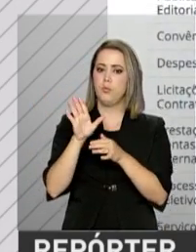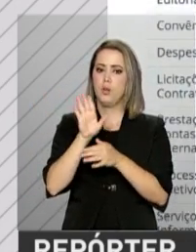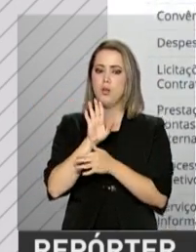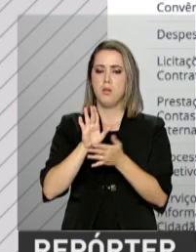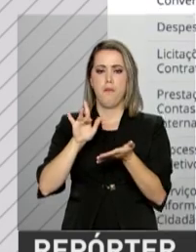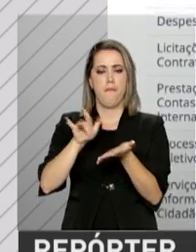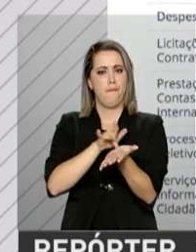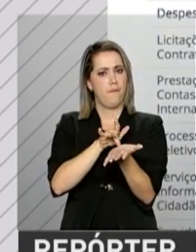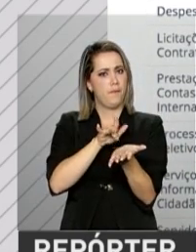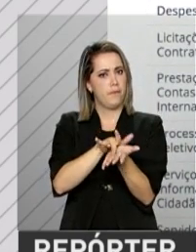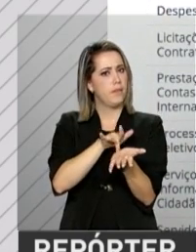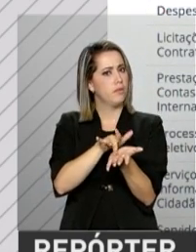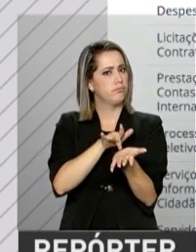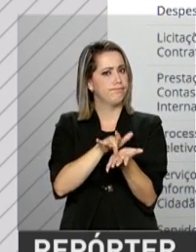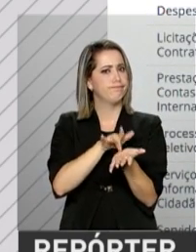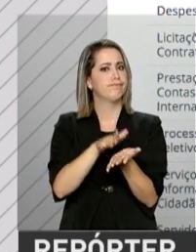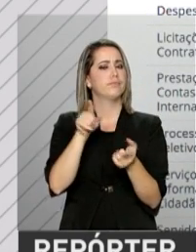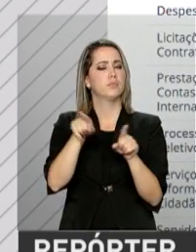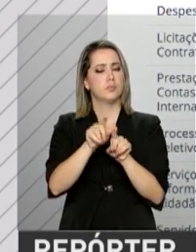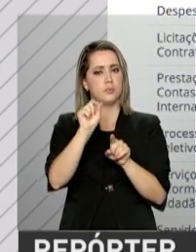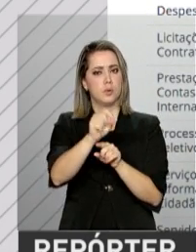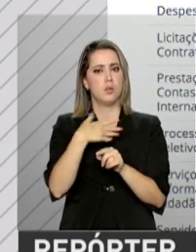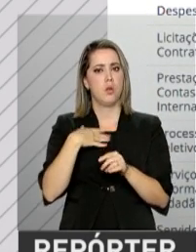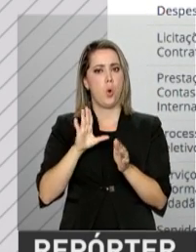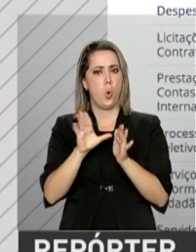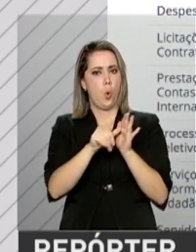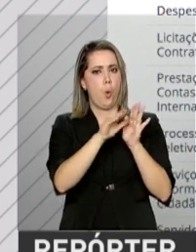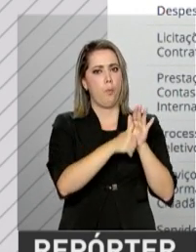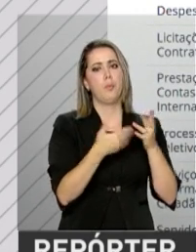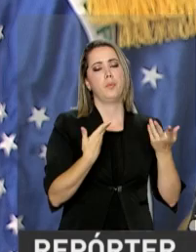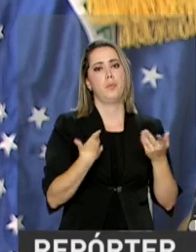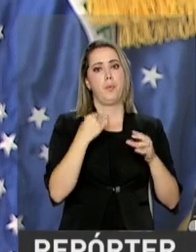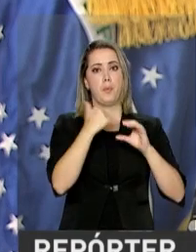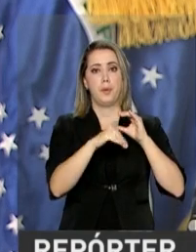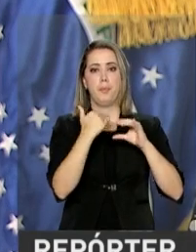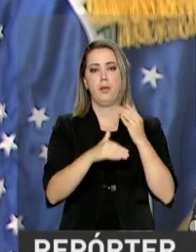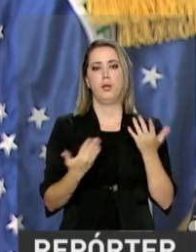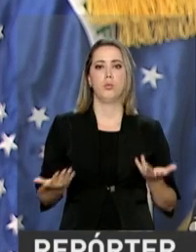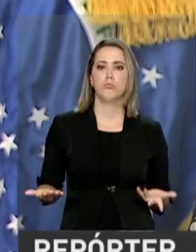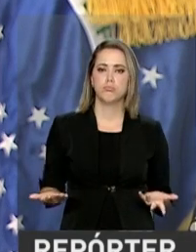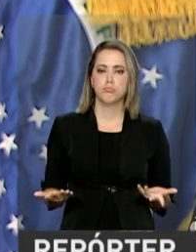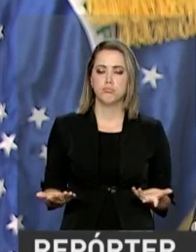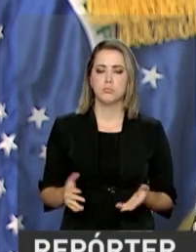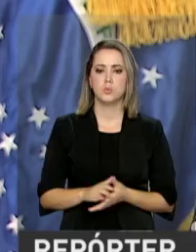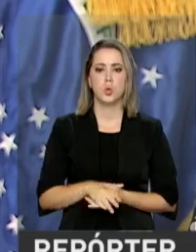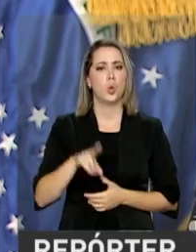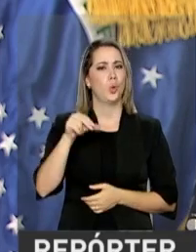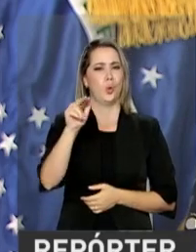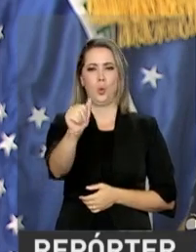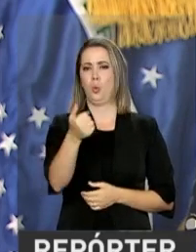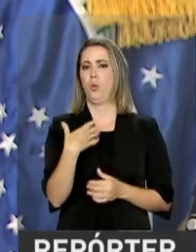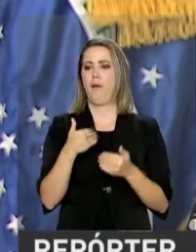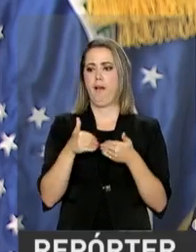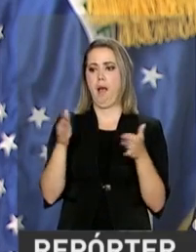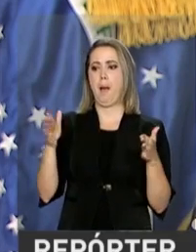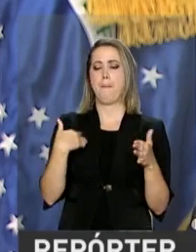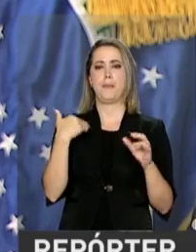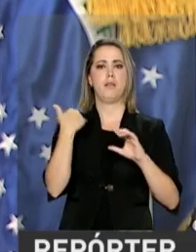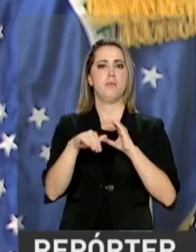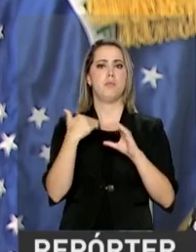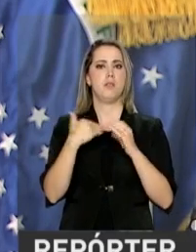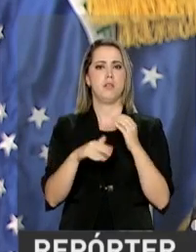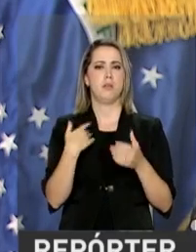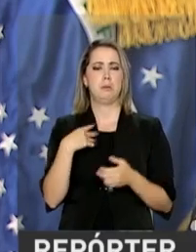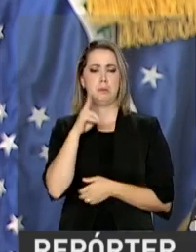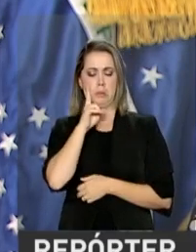instituições e tentativas de aplicação de golpes via e-mail você nunca deve abrir e-mails que tem um